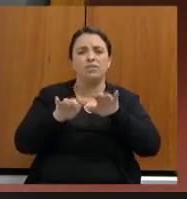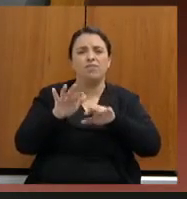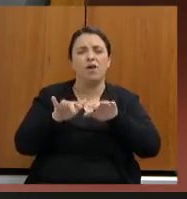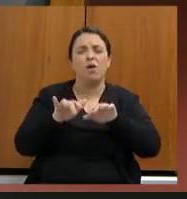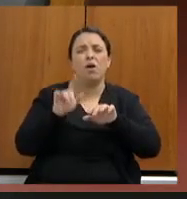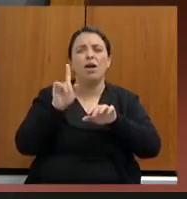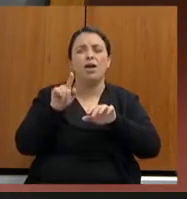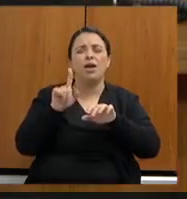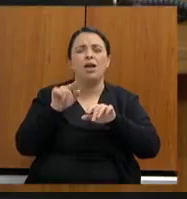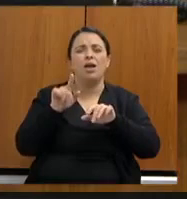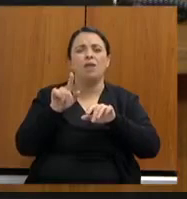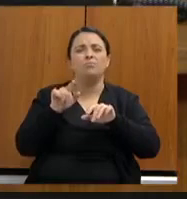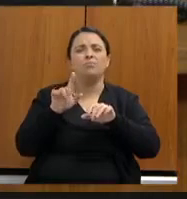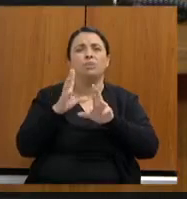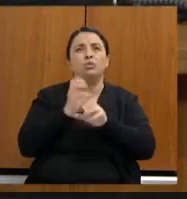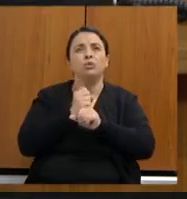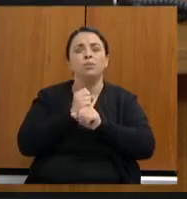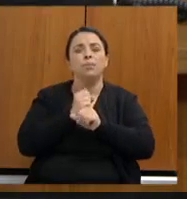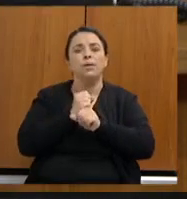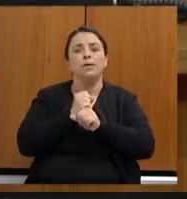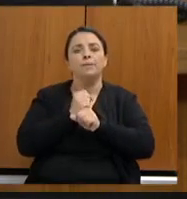um total de